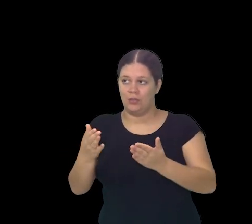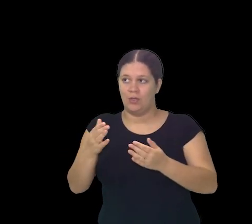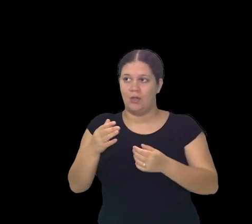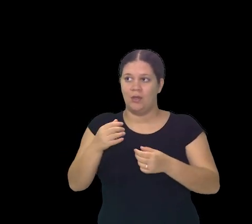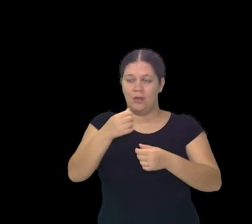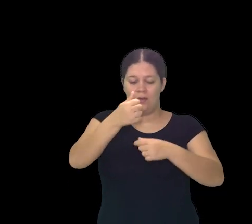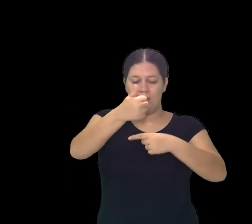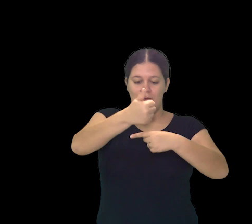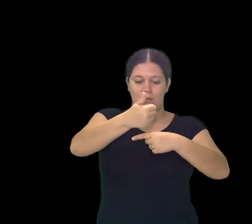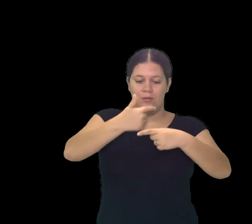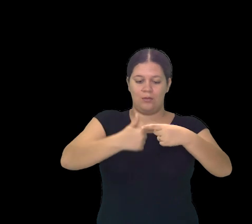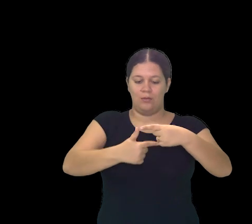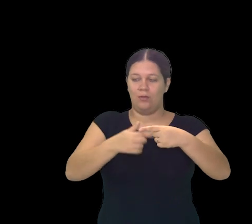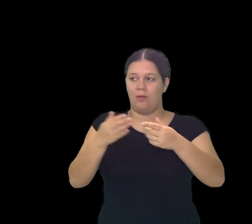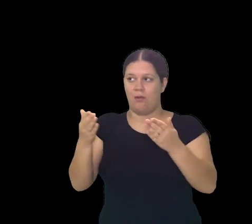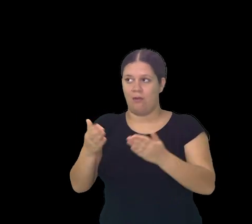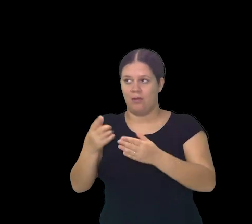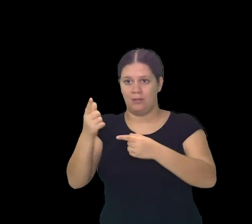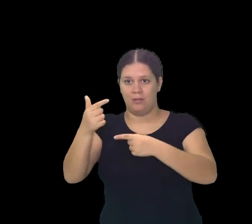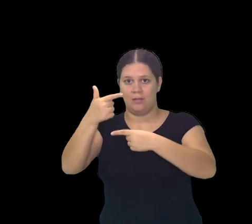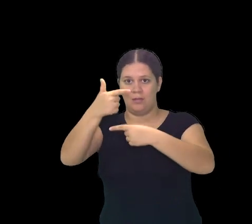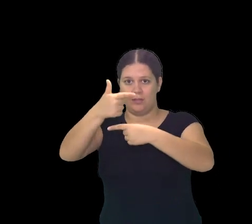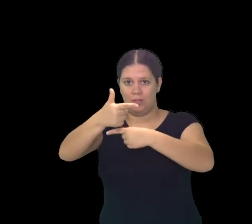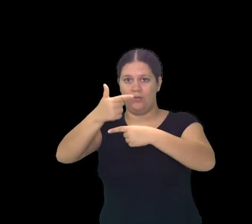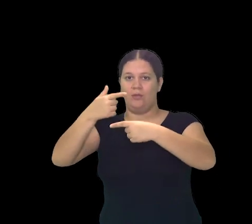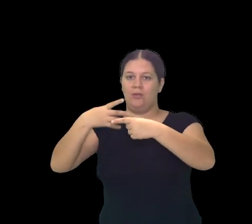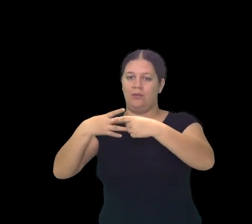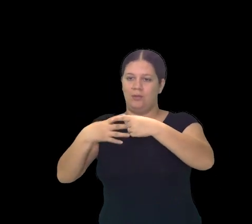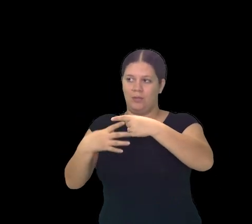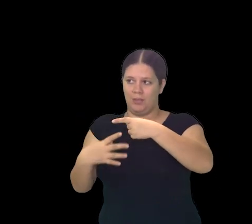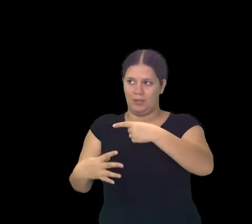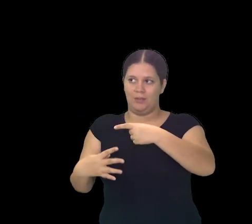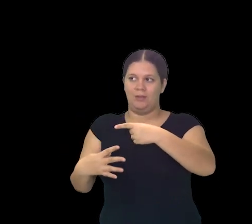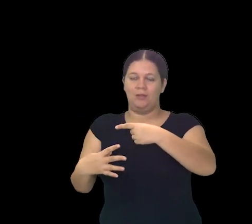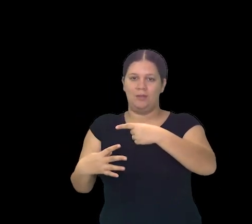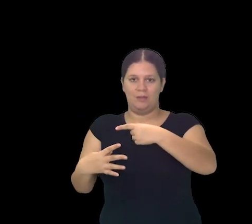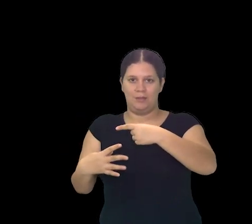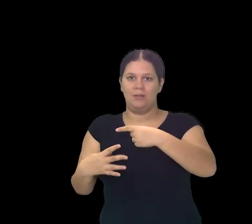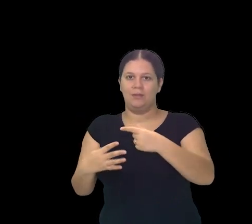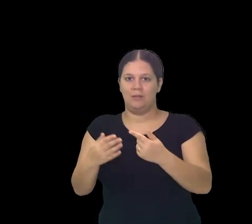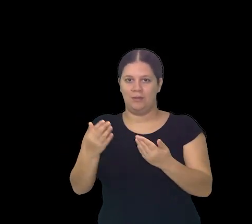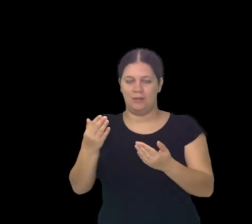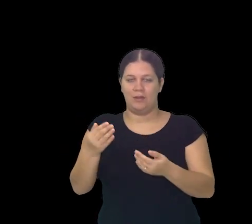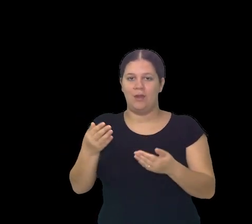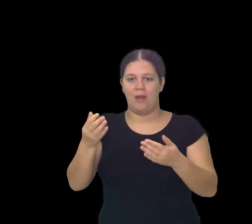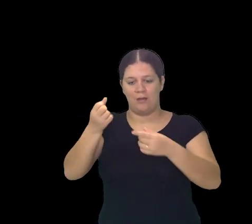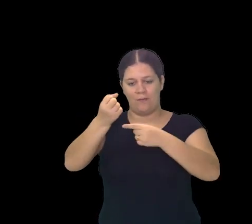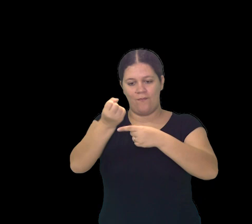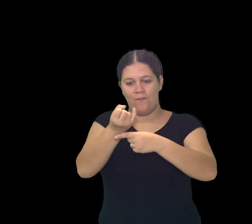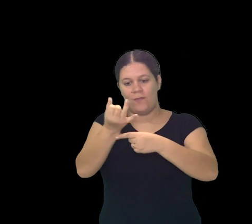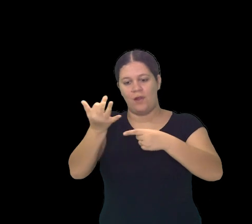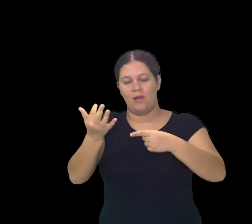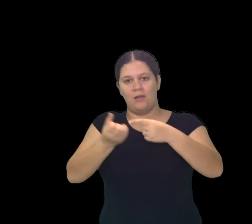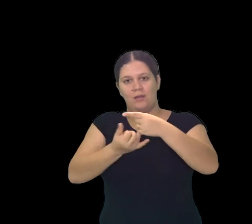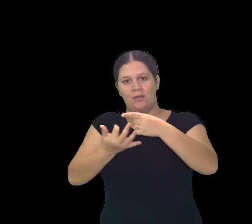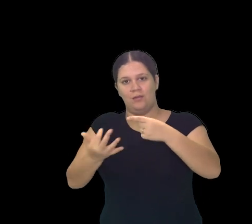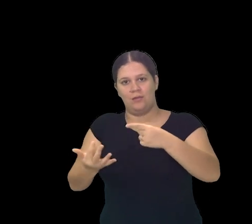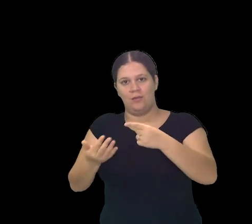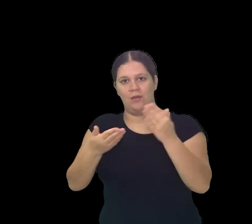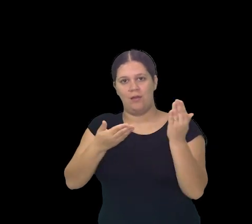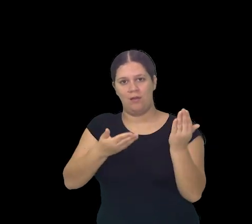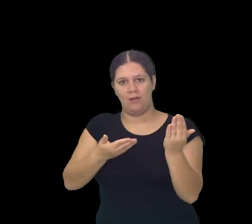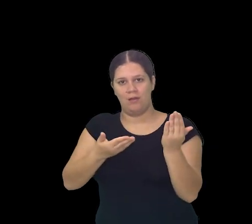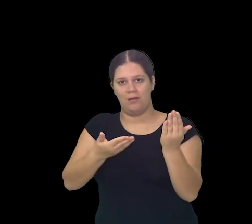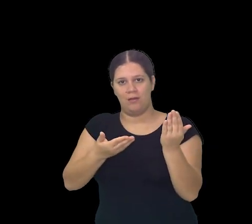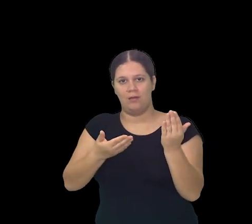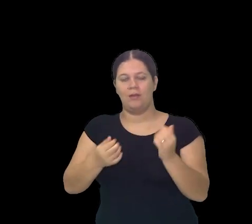Já nesse, eu uso 2 no numerador e 4 no denominador. Essas duas frações representam a mesma